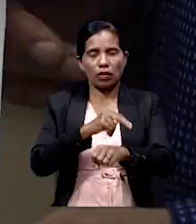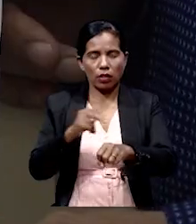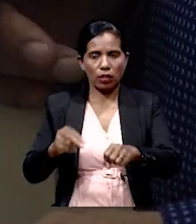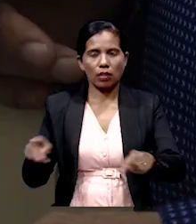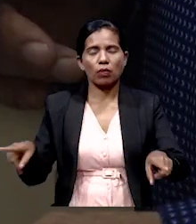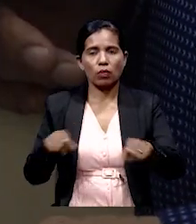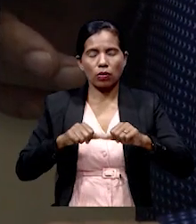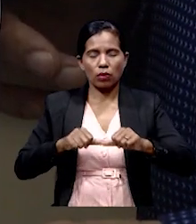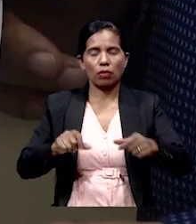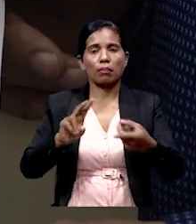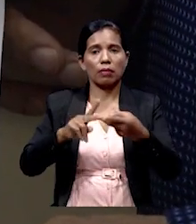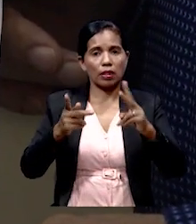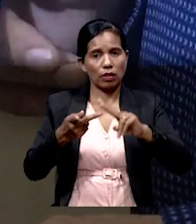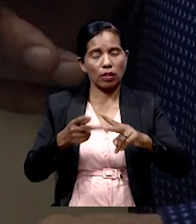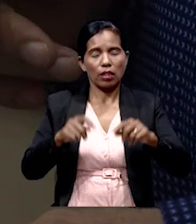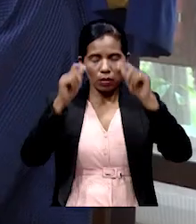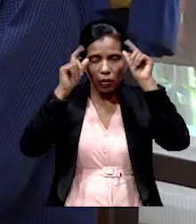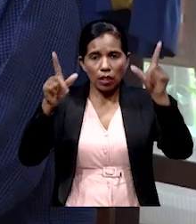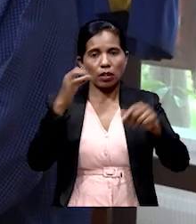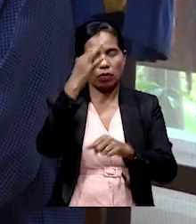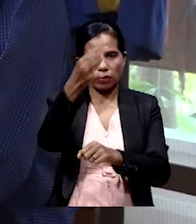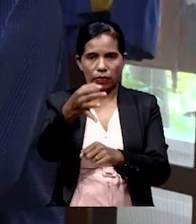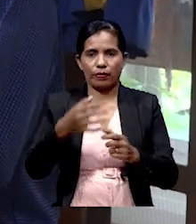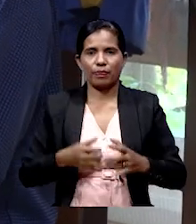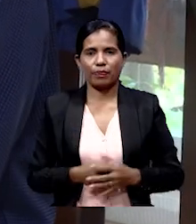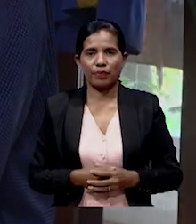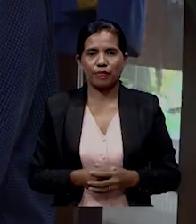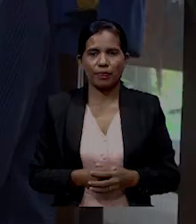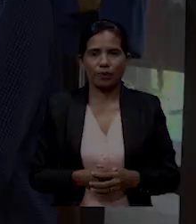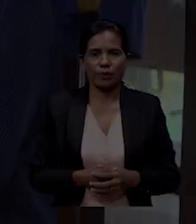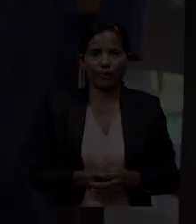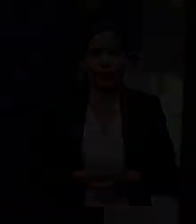sai parceiro dia Timor-Leste nian iha futuro. Clementino Maia, GMN.